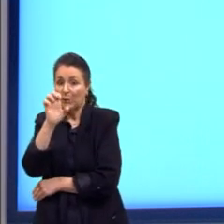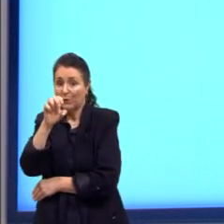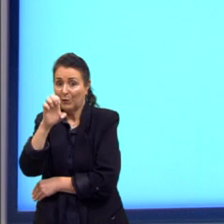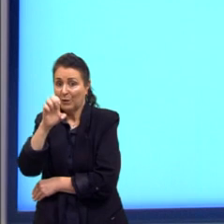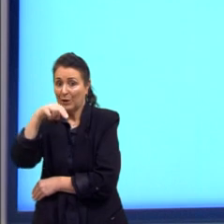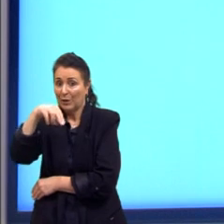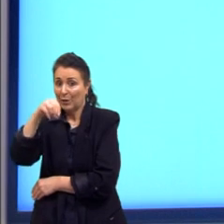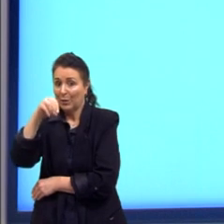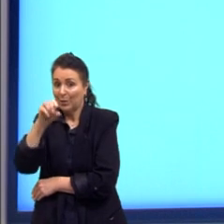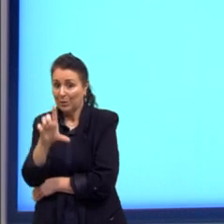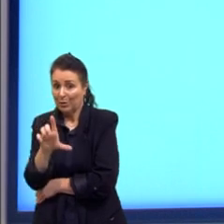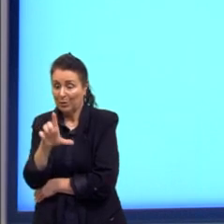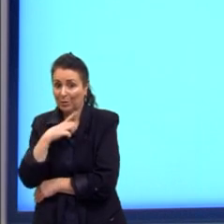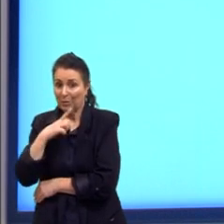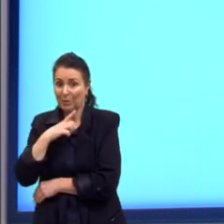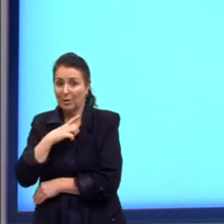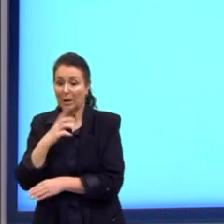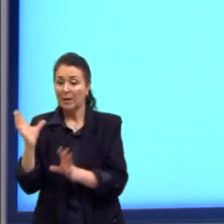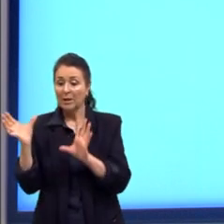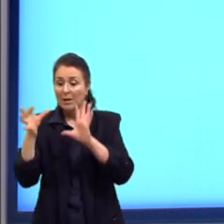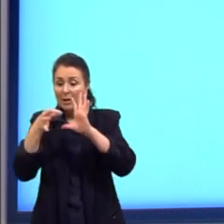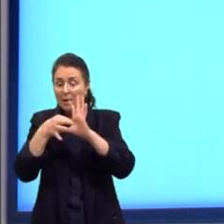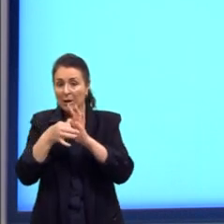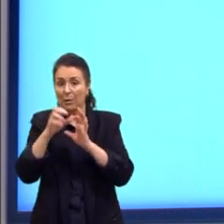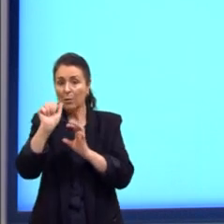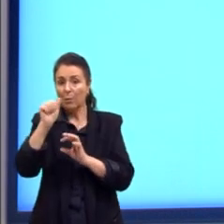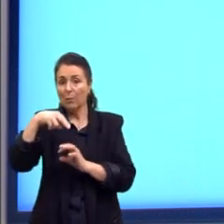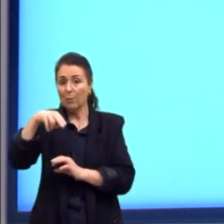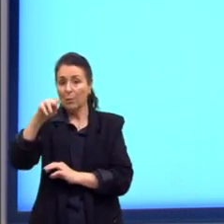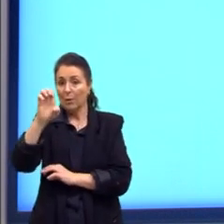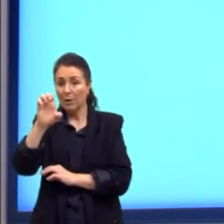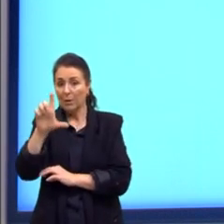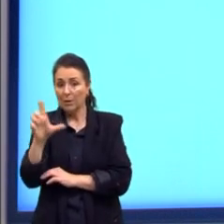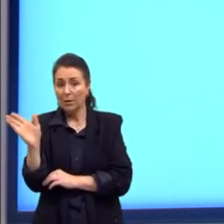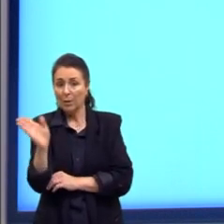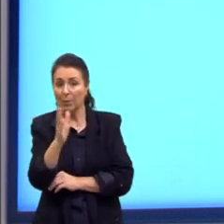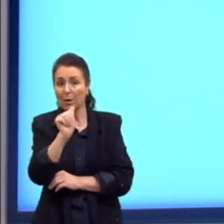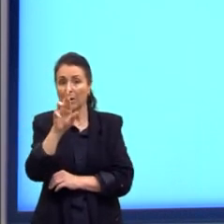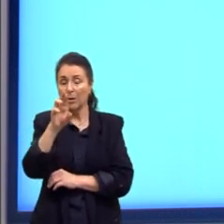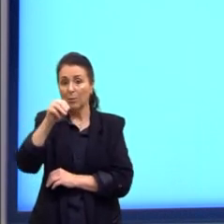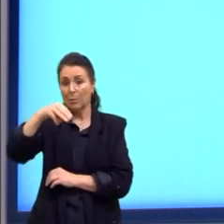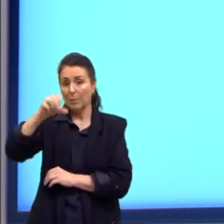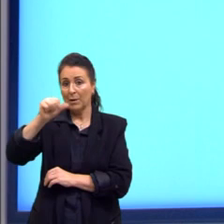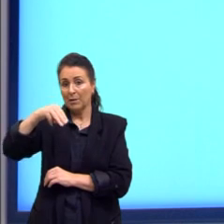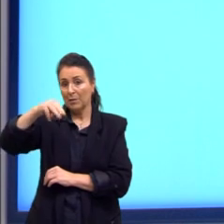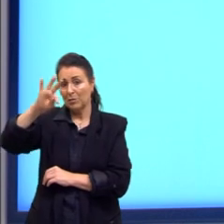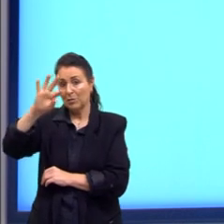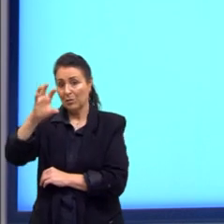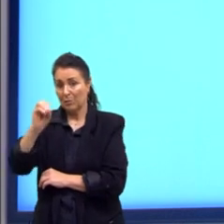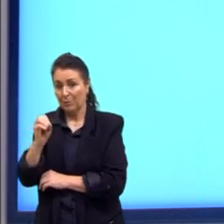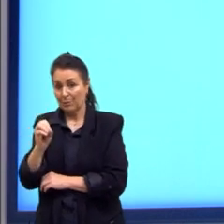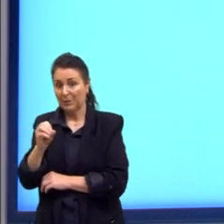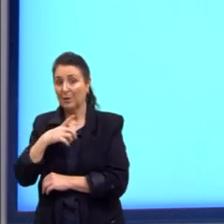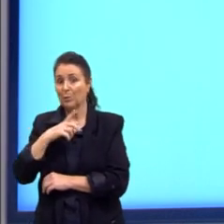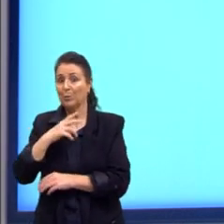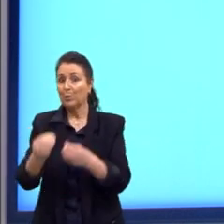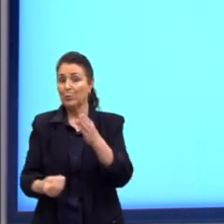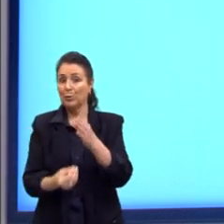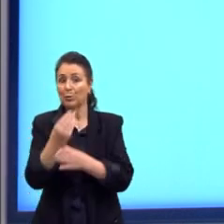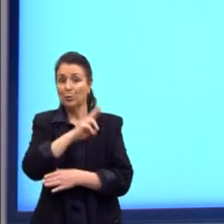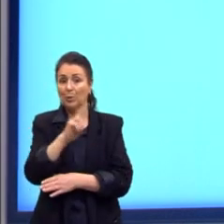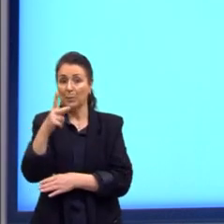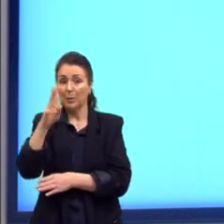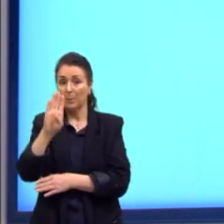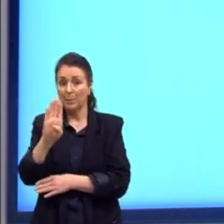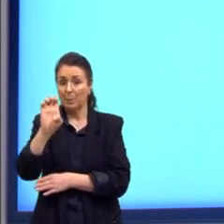que tem esse hidroxila ligada ao anel aromático não era uma arte nós estamos falando benzeno lembra ele vai entrar na